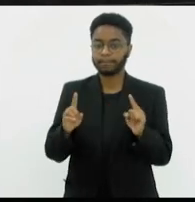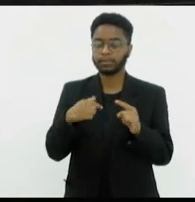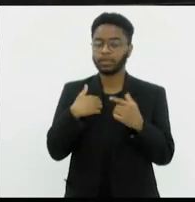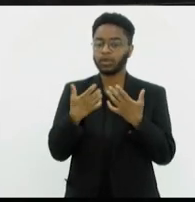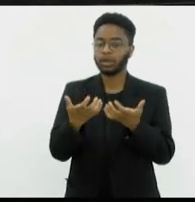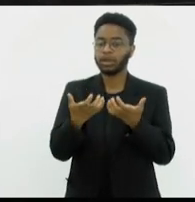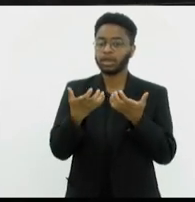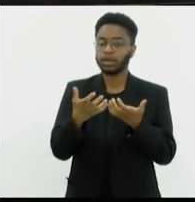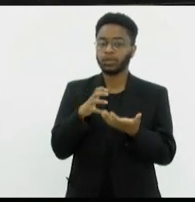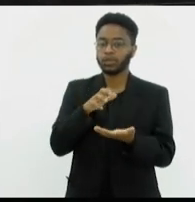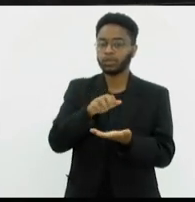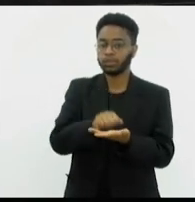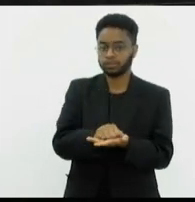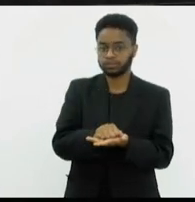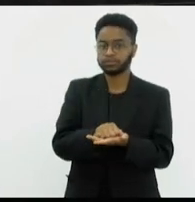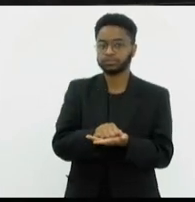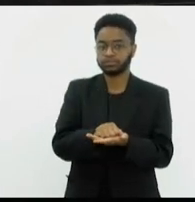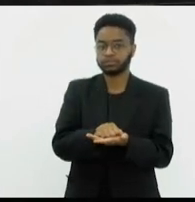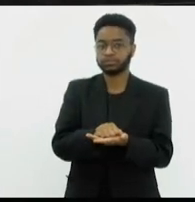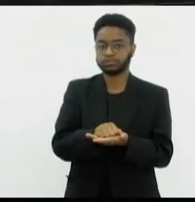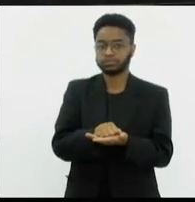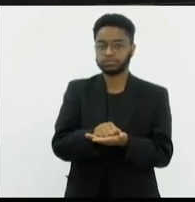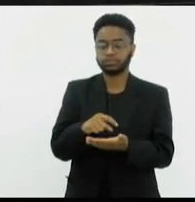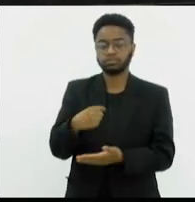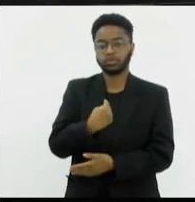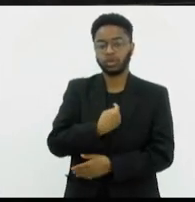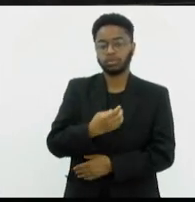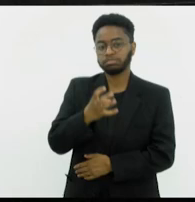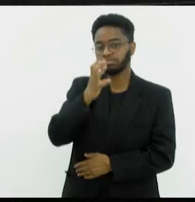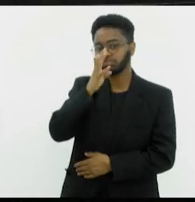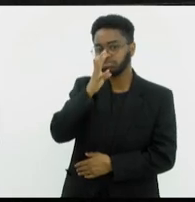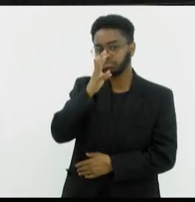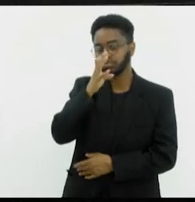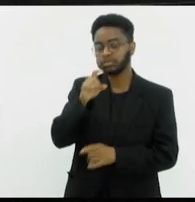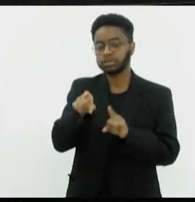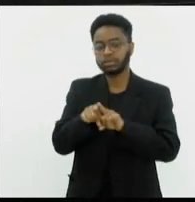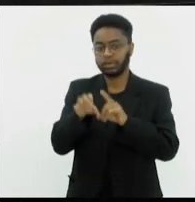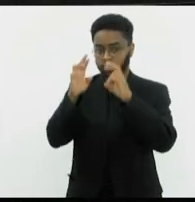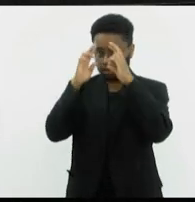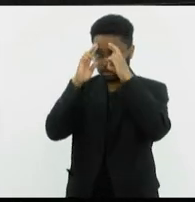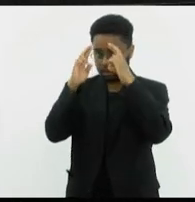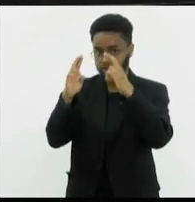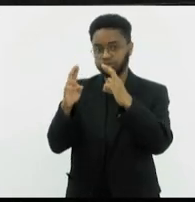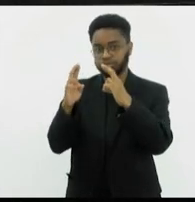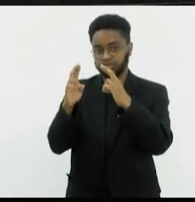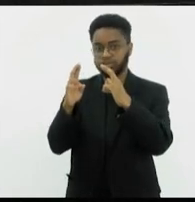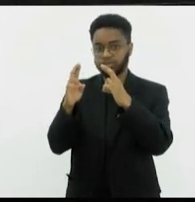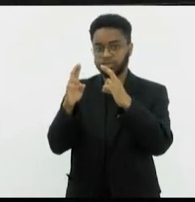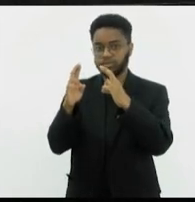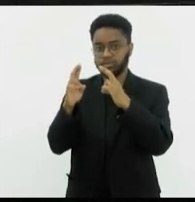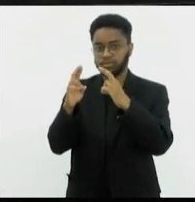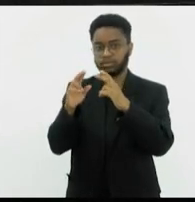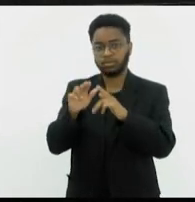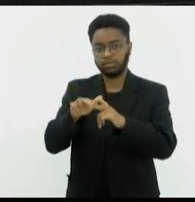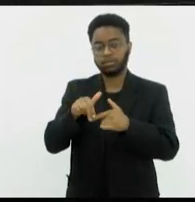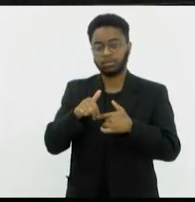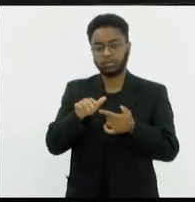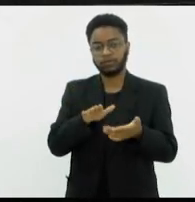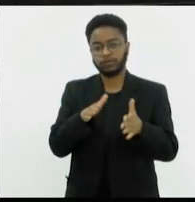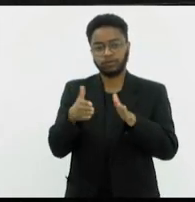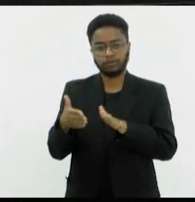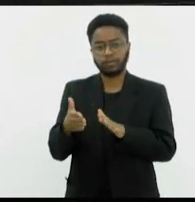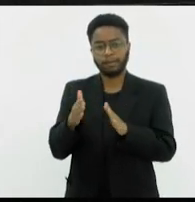deixar marcado a nossa admiração, o nosso respeito, a essa passagem tão